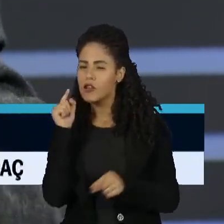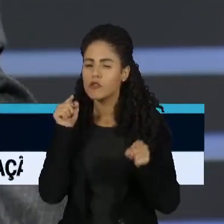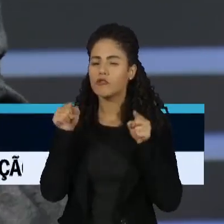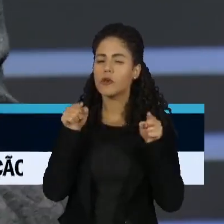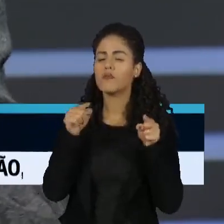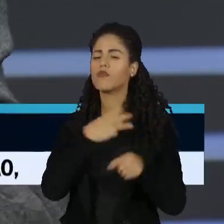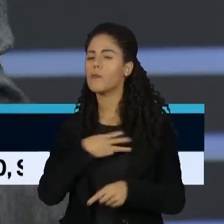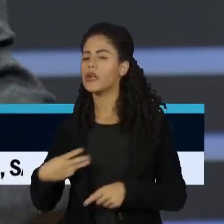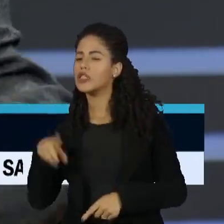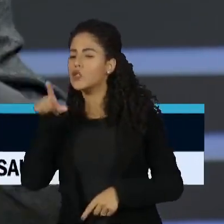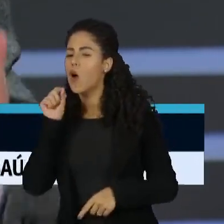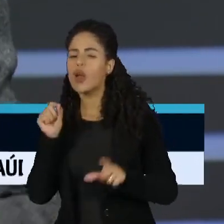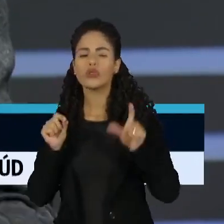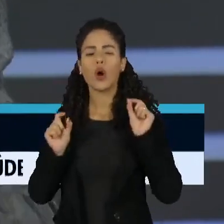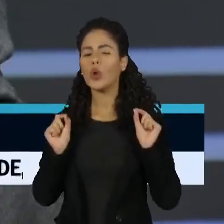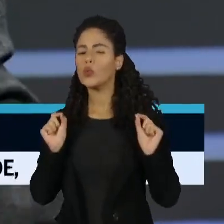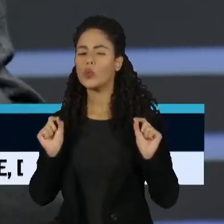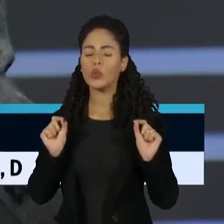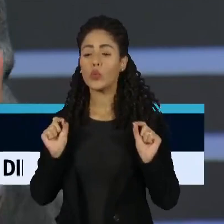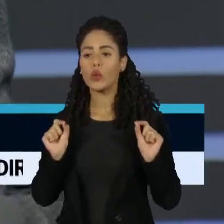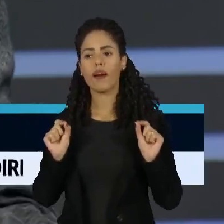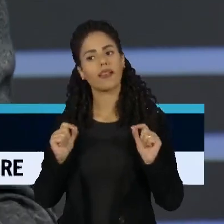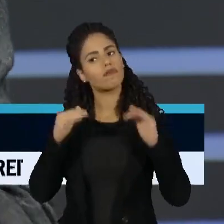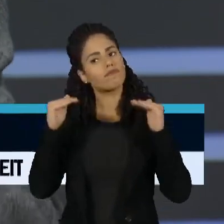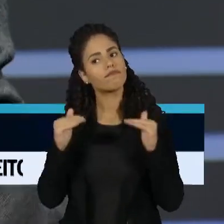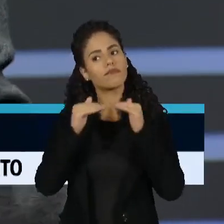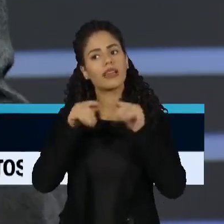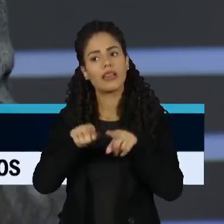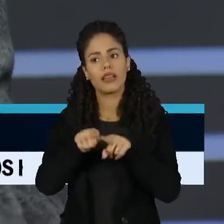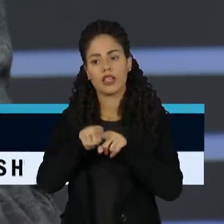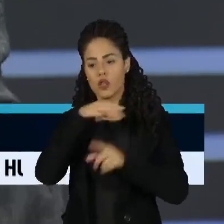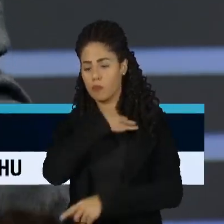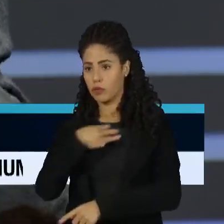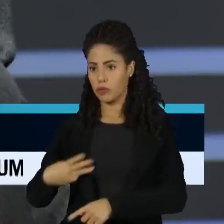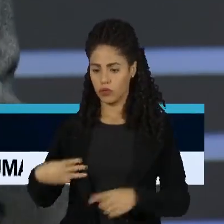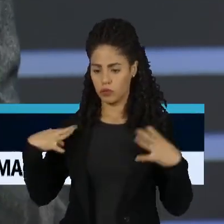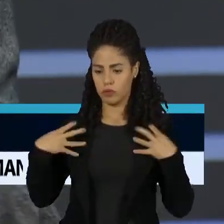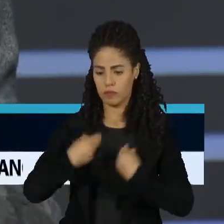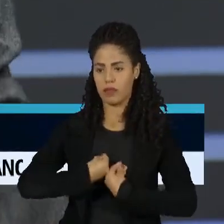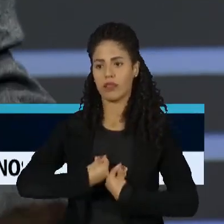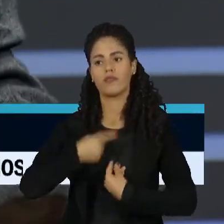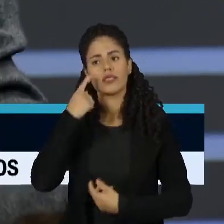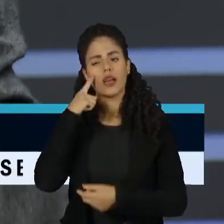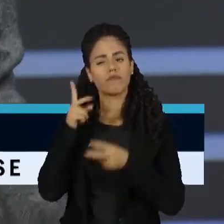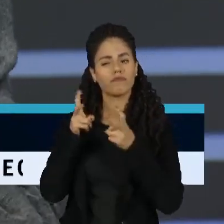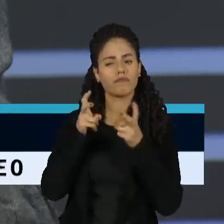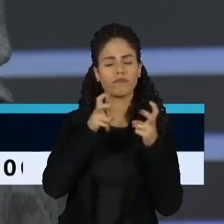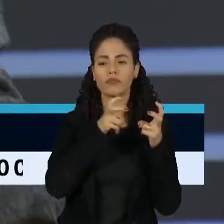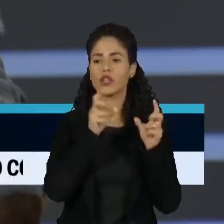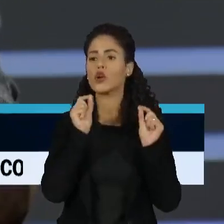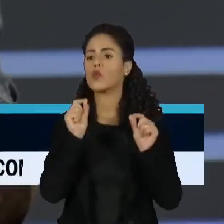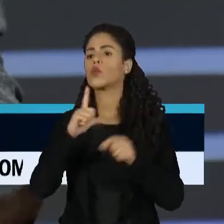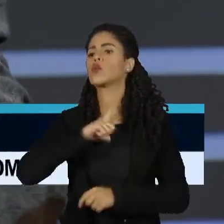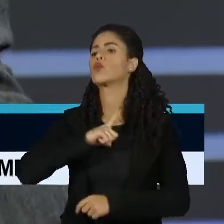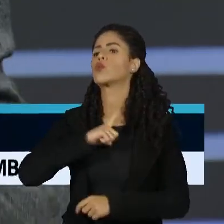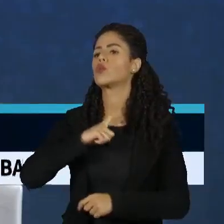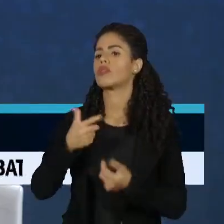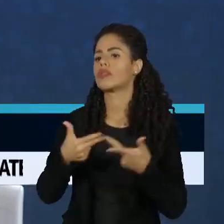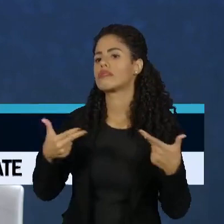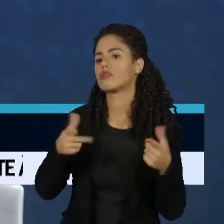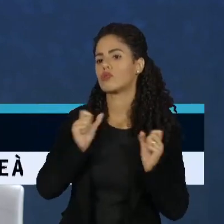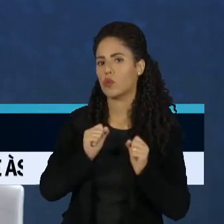ministros e a ideia de imparcialidade dos ministros você fica com a impressão que tem lá uma um barato